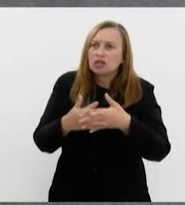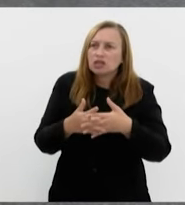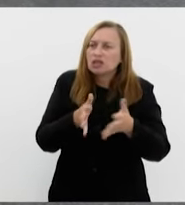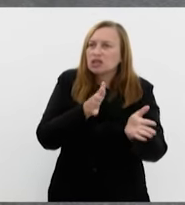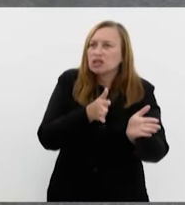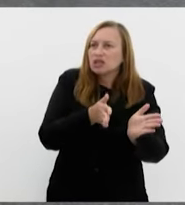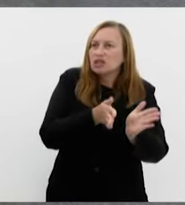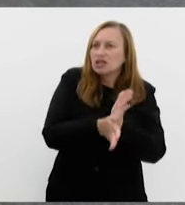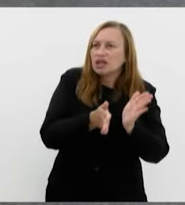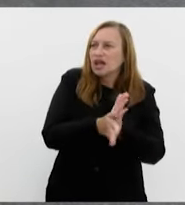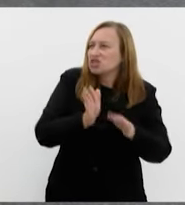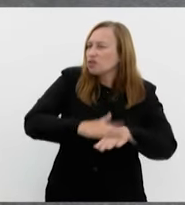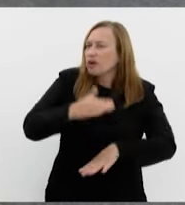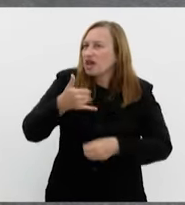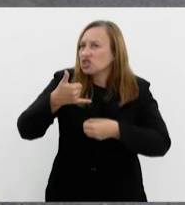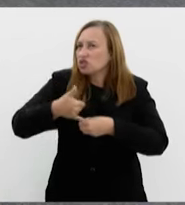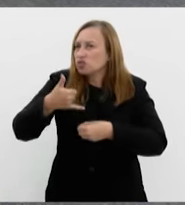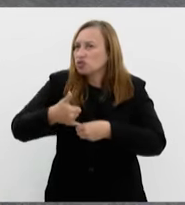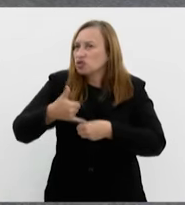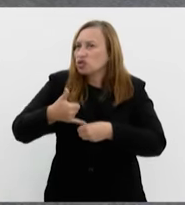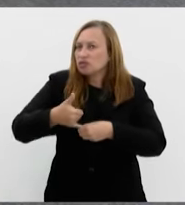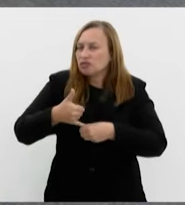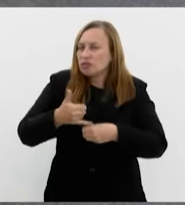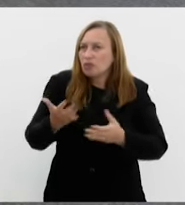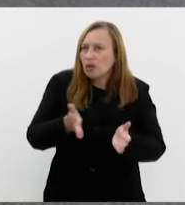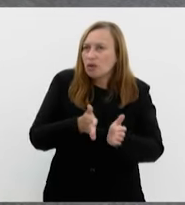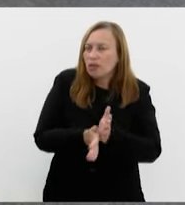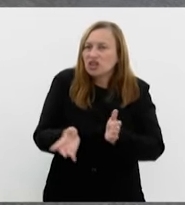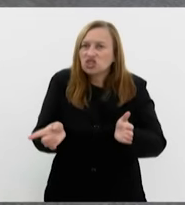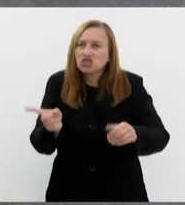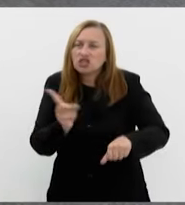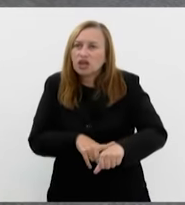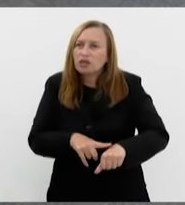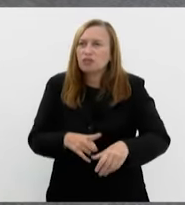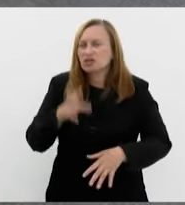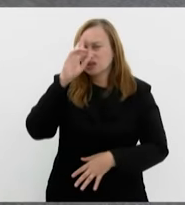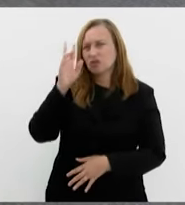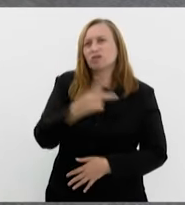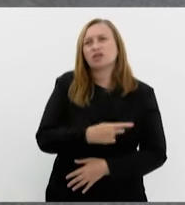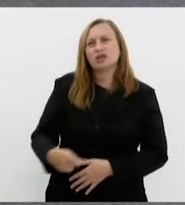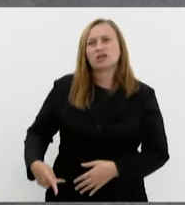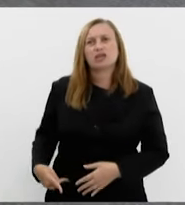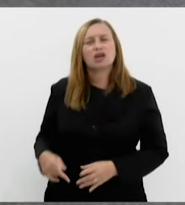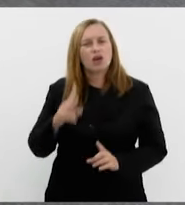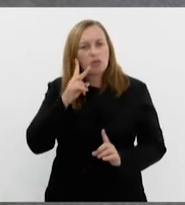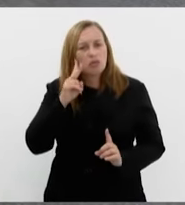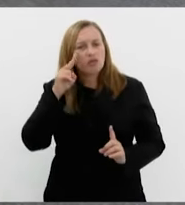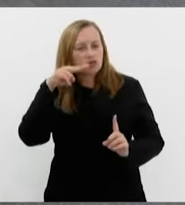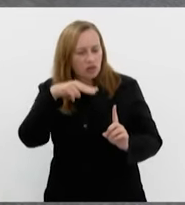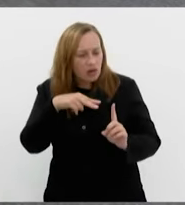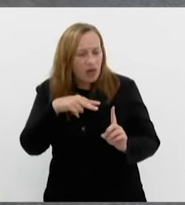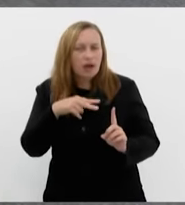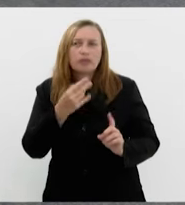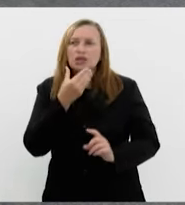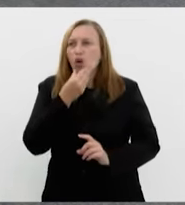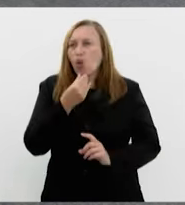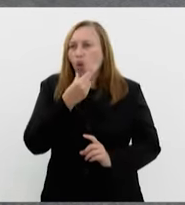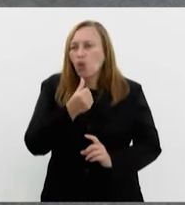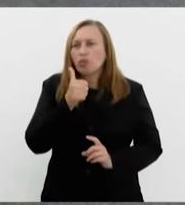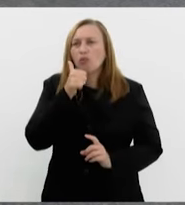mais combustível, mais tempo, que seja. Senhora presidente, é hora de olhar para esses homens e mulheres